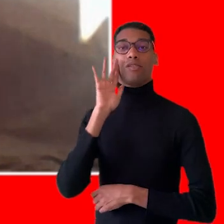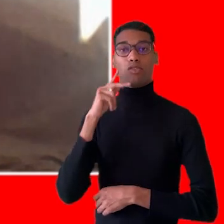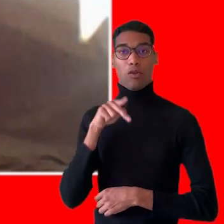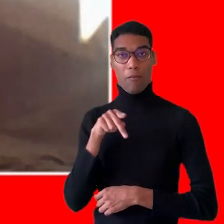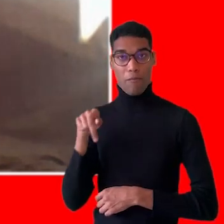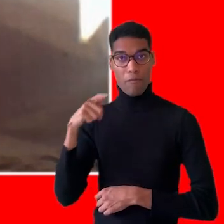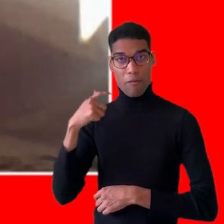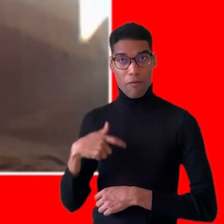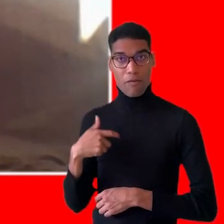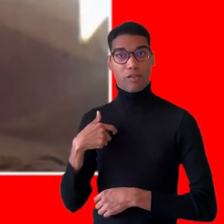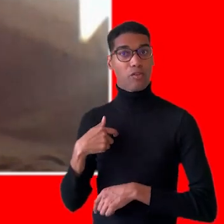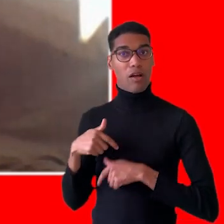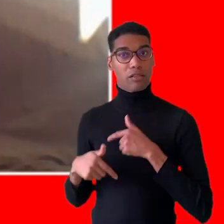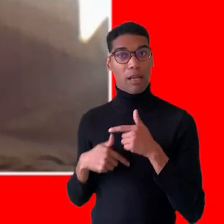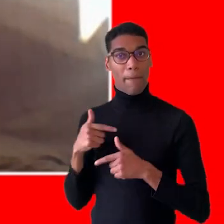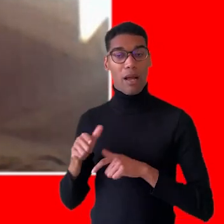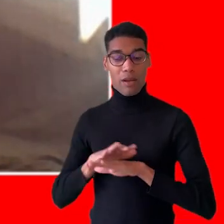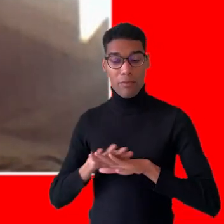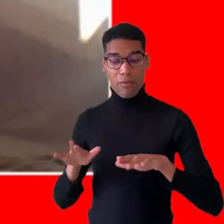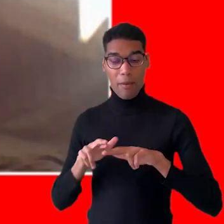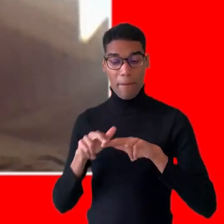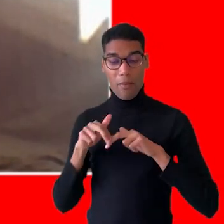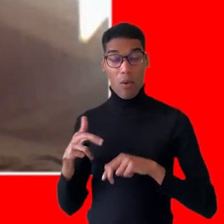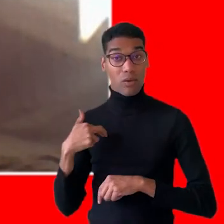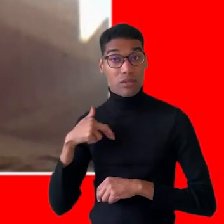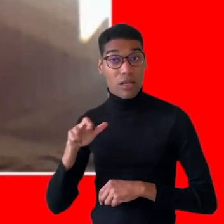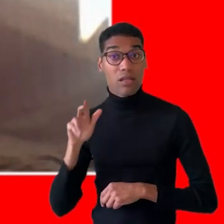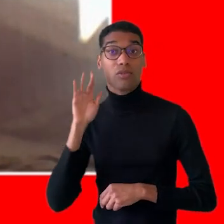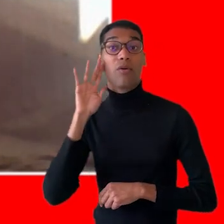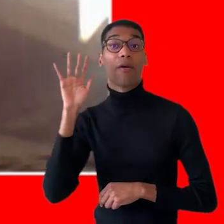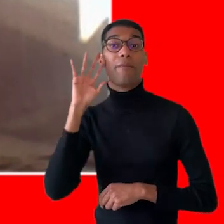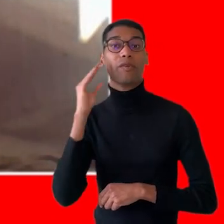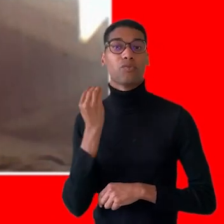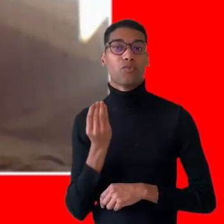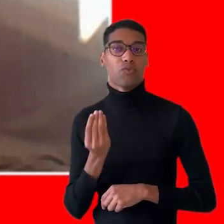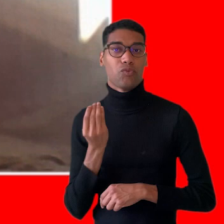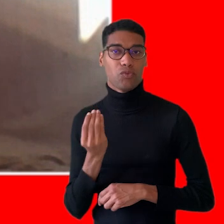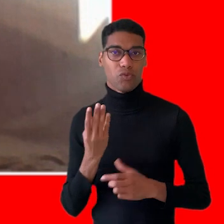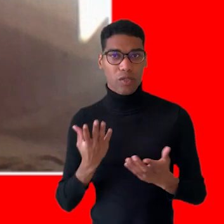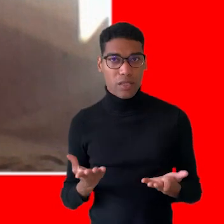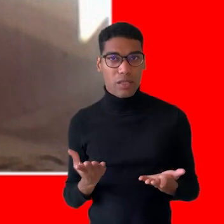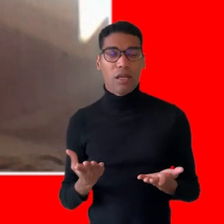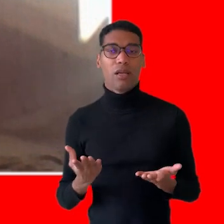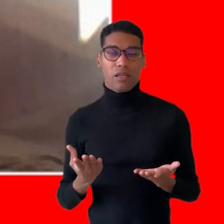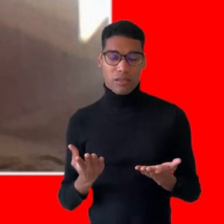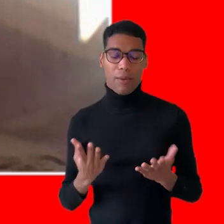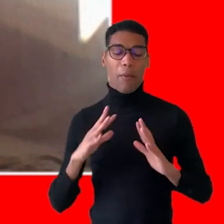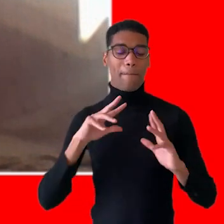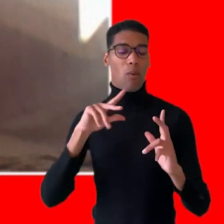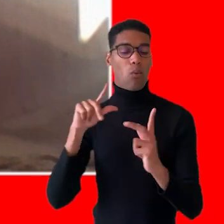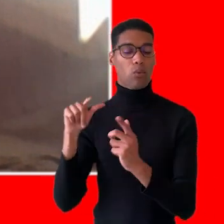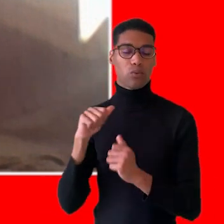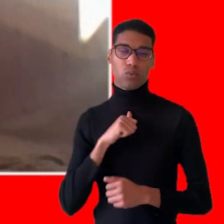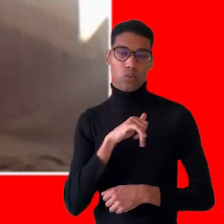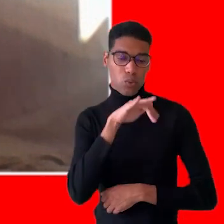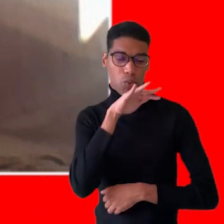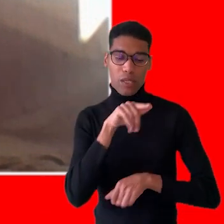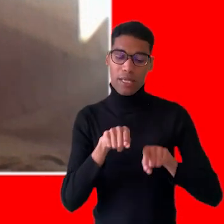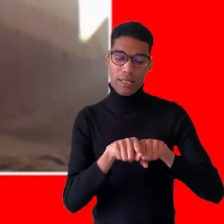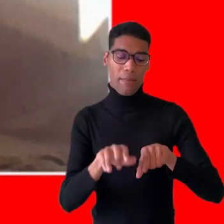de atender, a trabalhar com os alunos por conta da sua religião, né? Seria um mundo horrível.